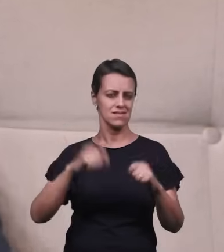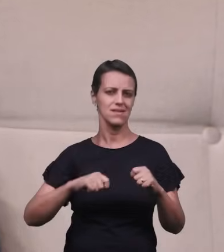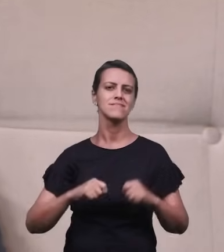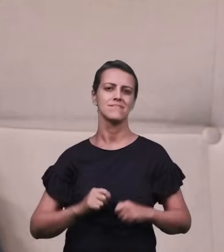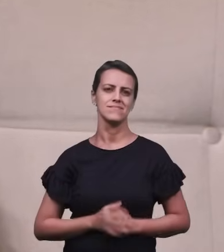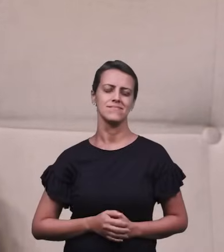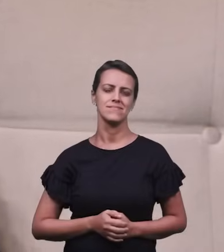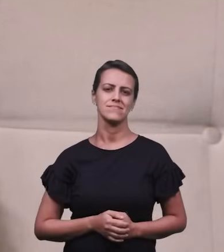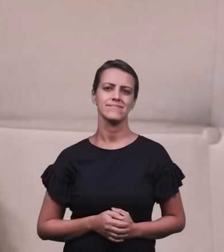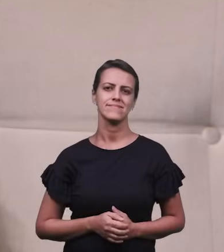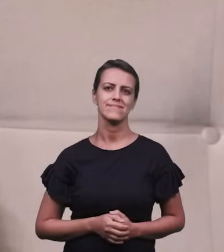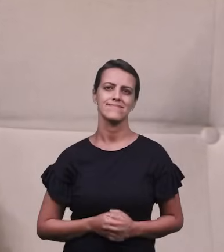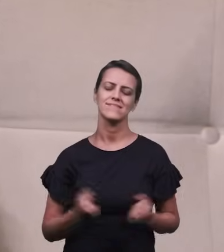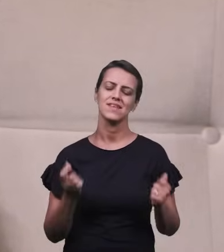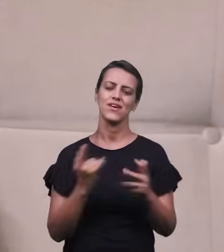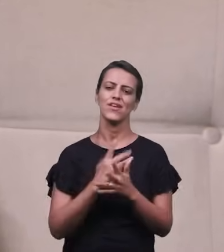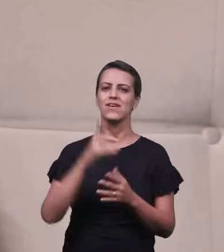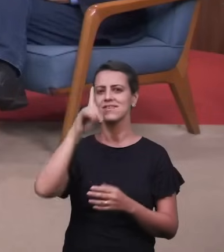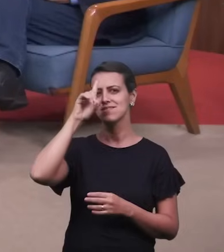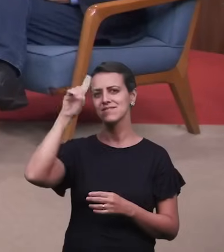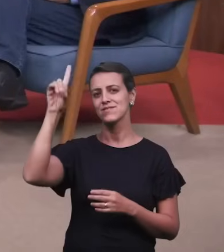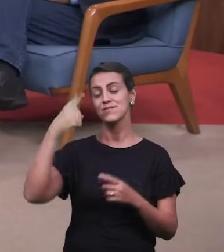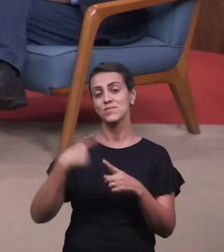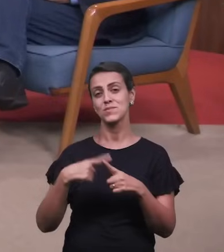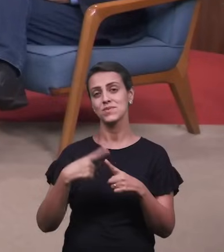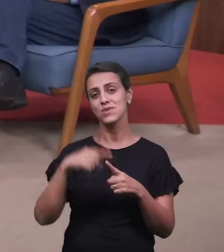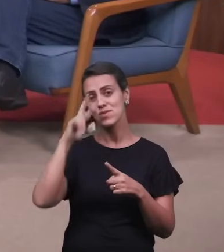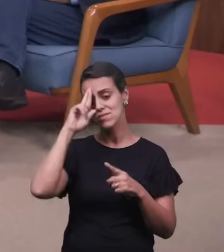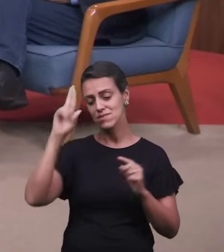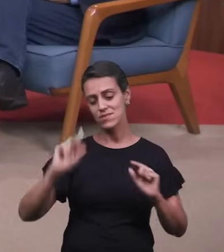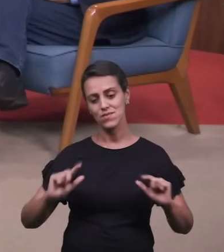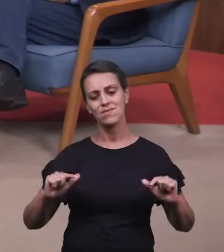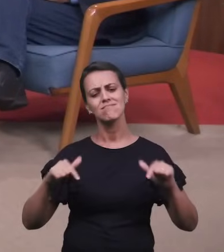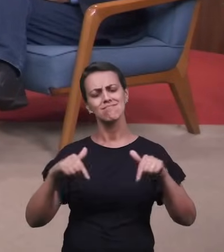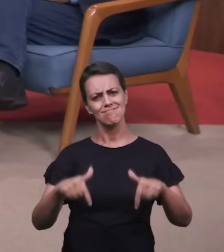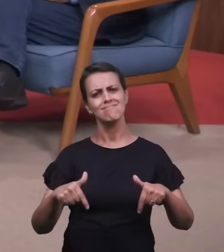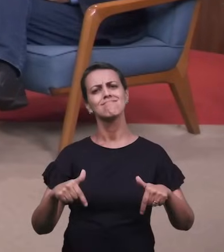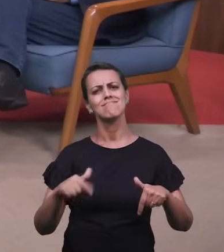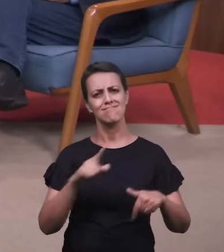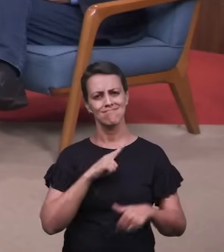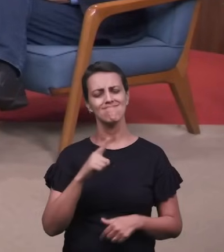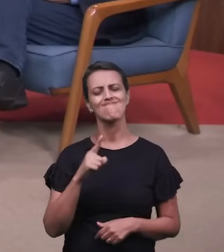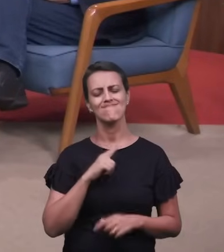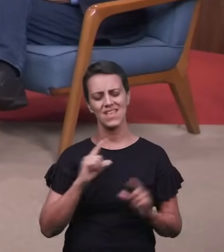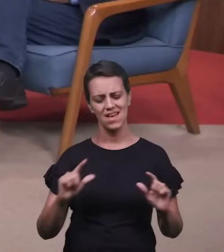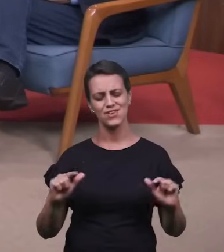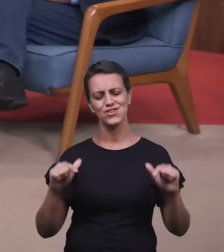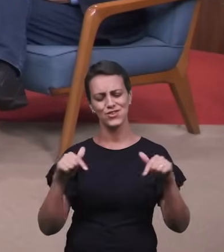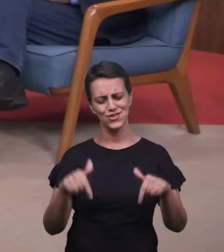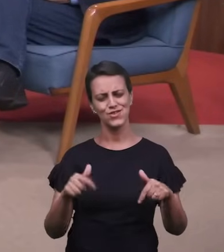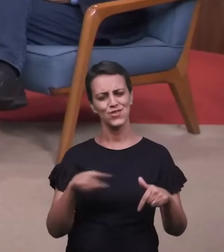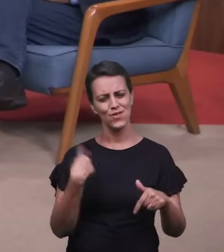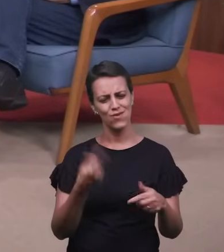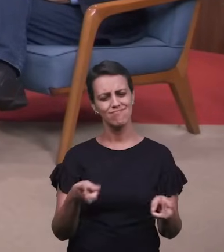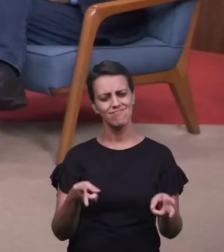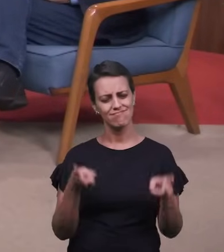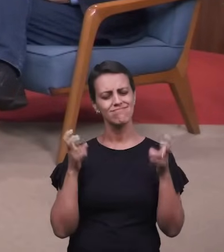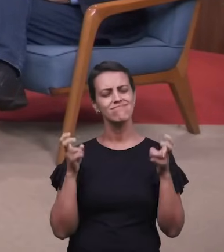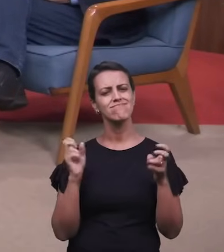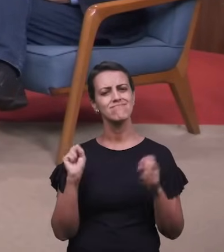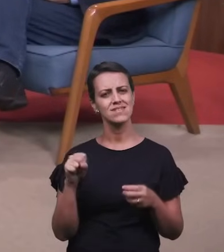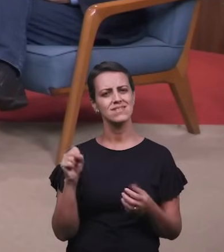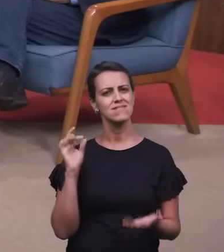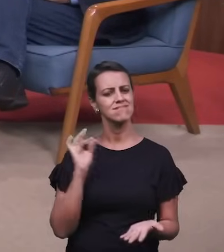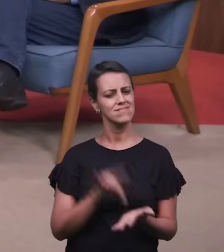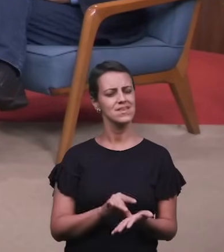curada. Glória a Deus, porque o Senhor tem operado grandemente e temos visto isso,